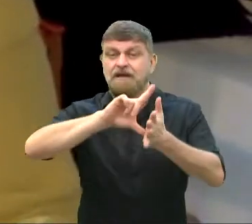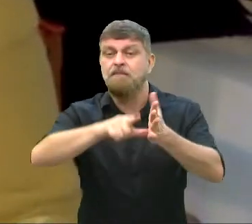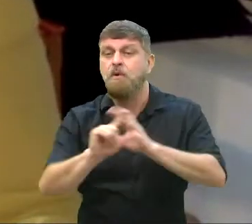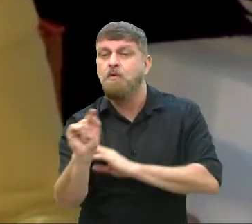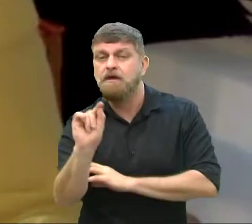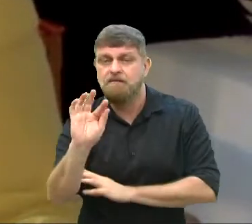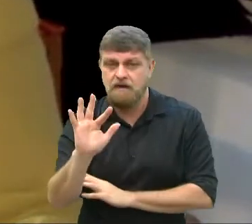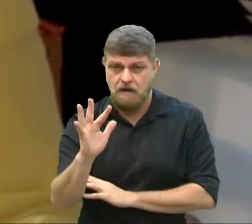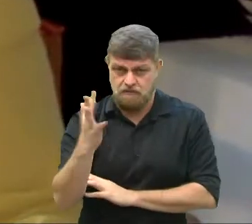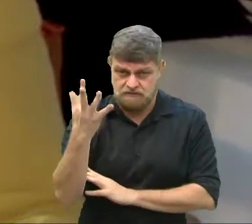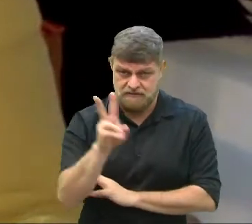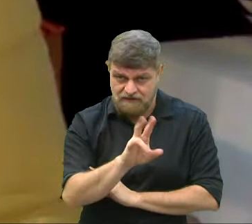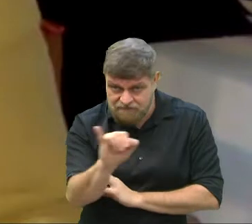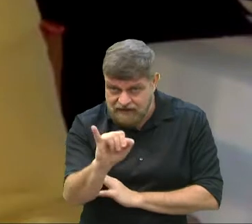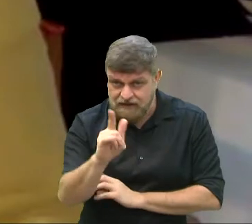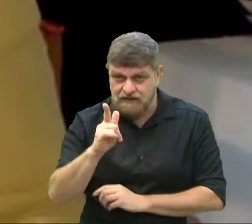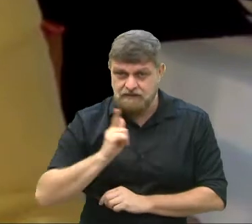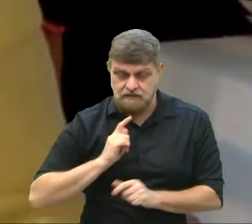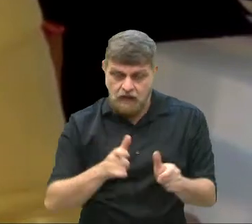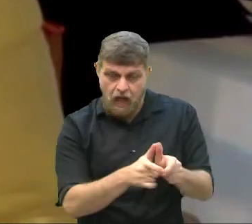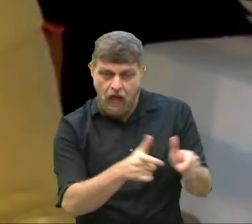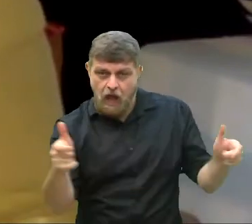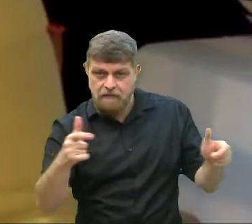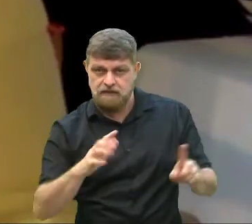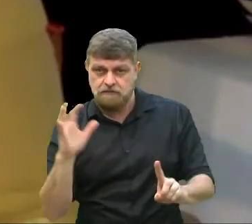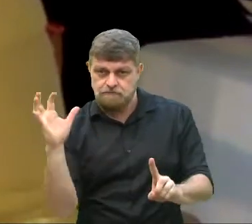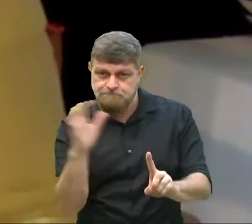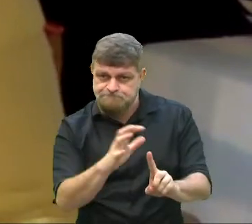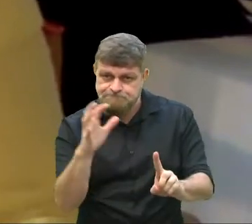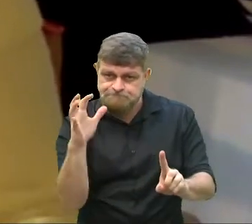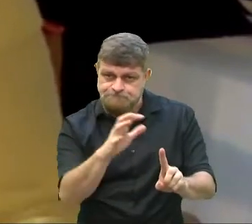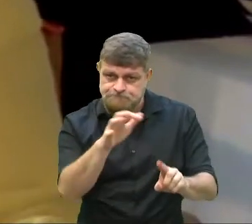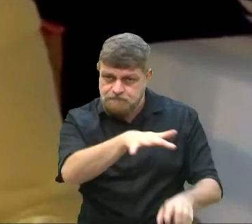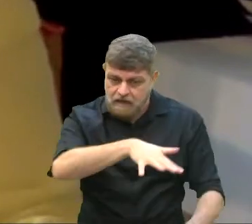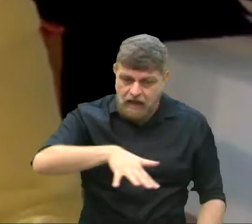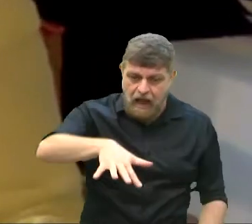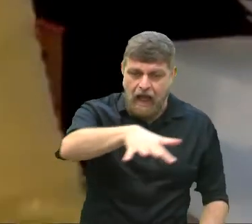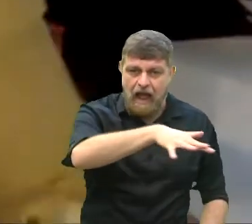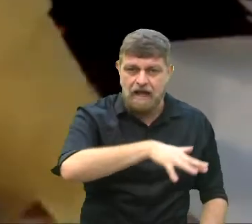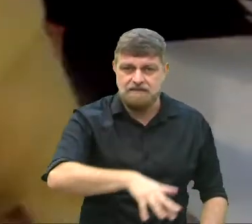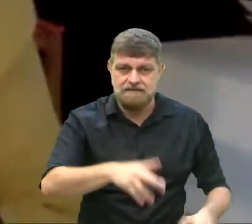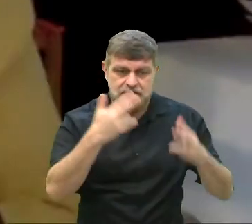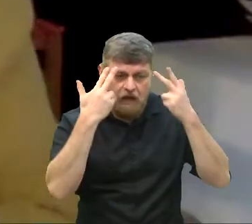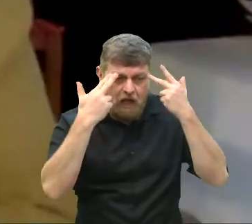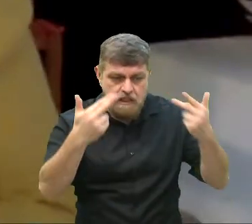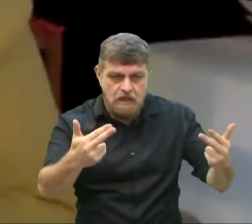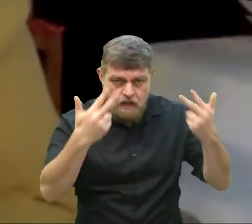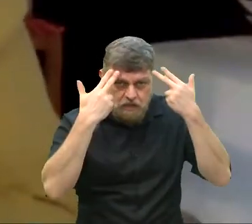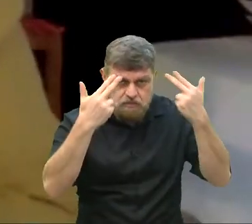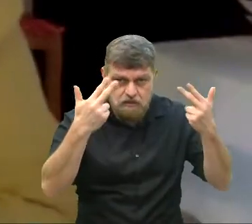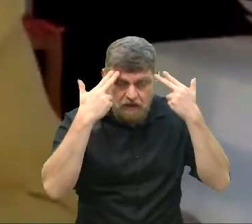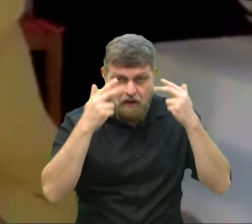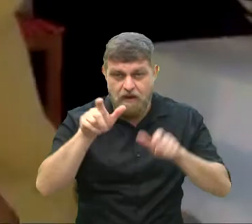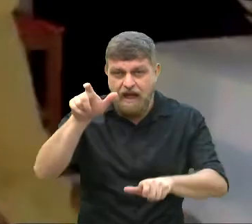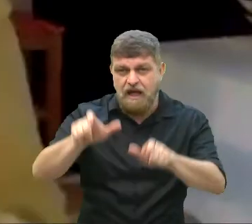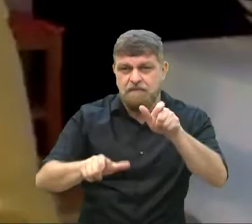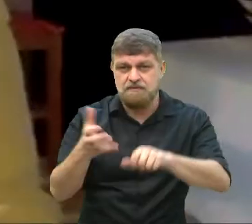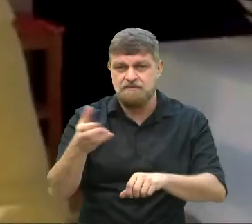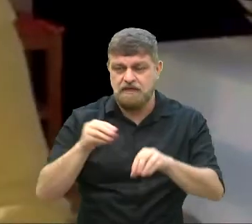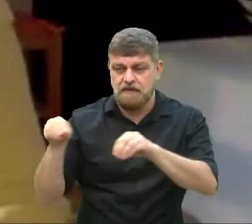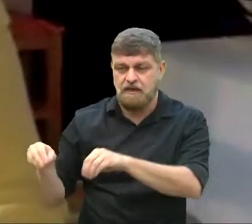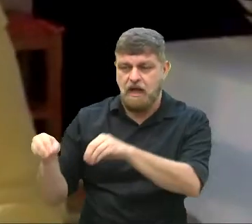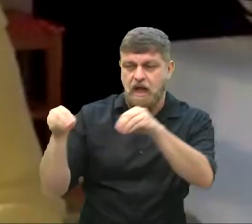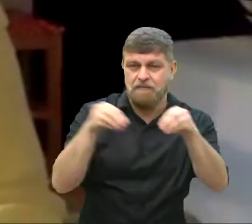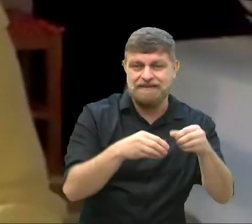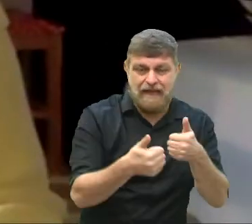é talvez um aumento da pressão sobre essas áreas naturais. Muitas pessoas querem mudar-se